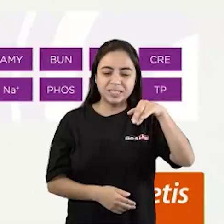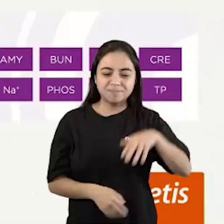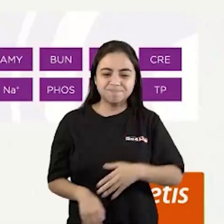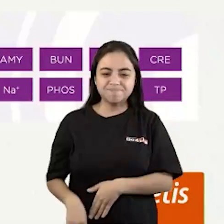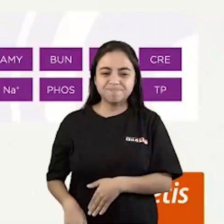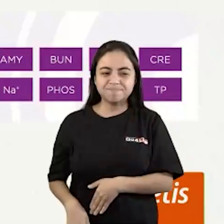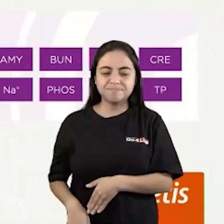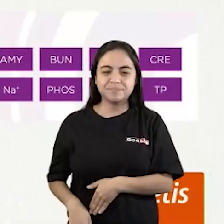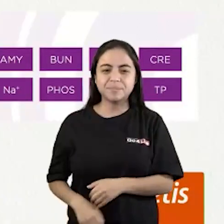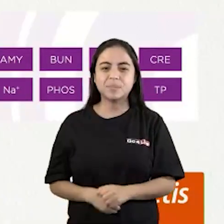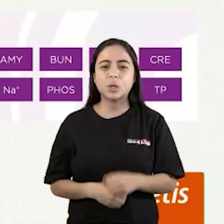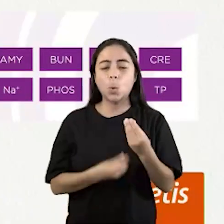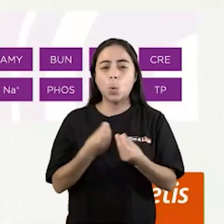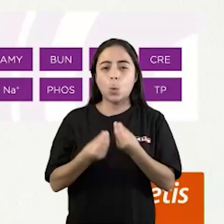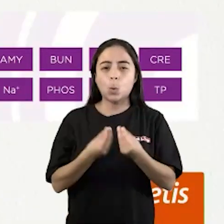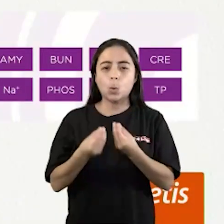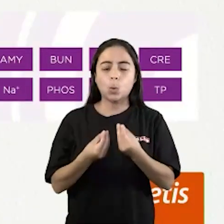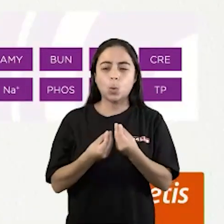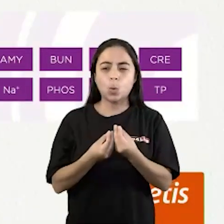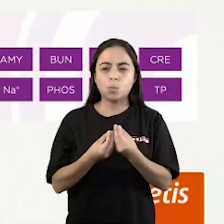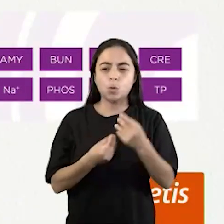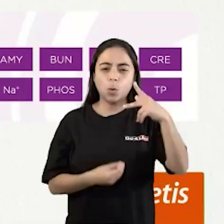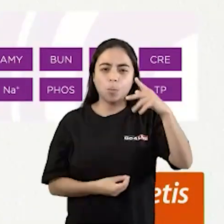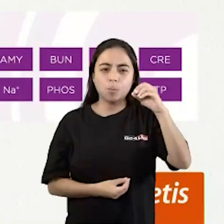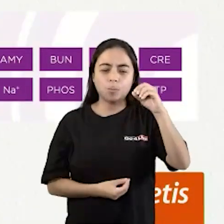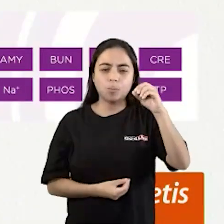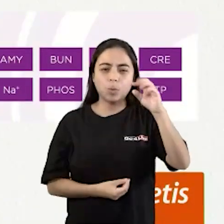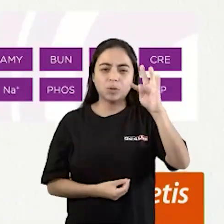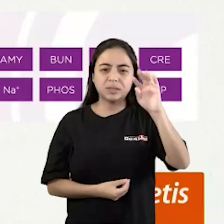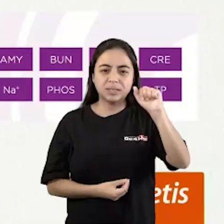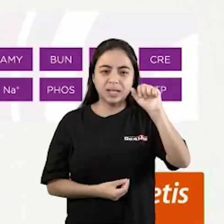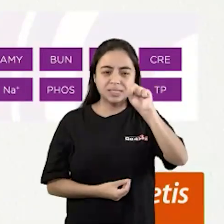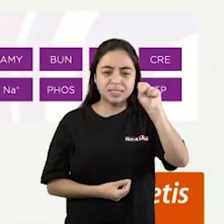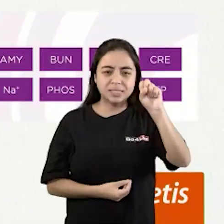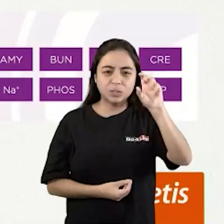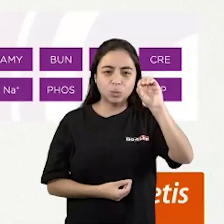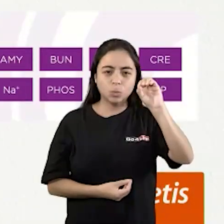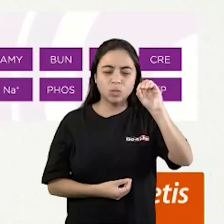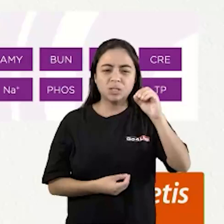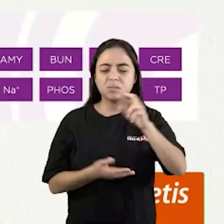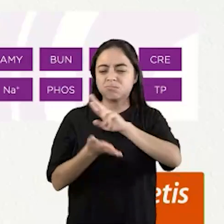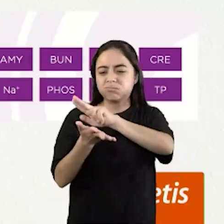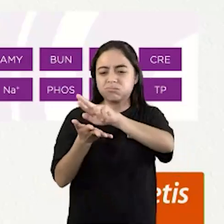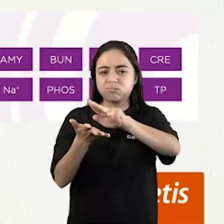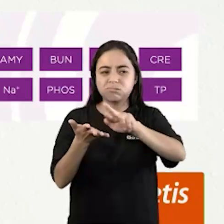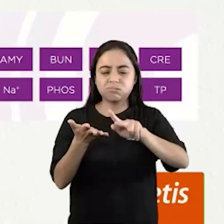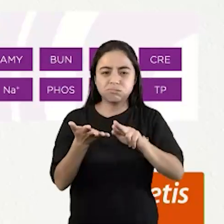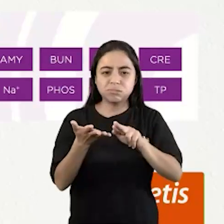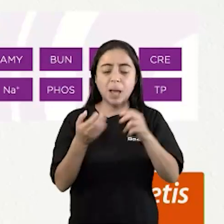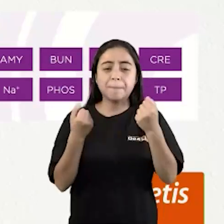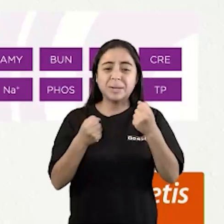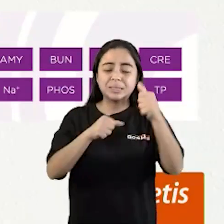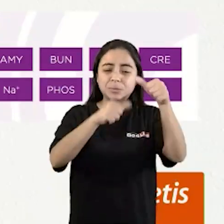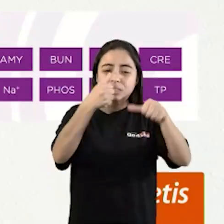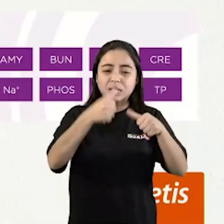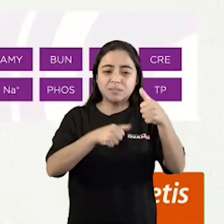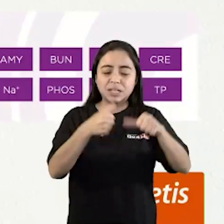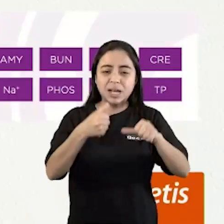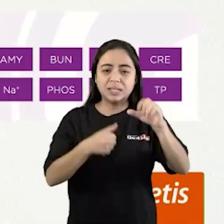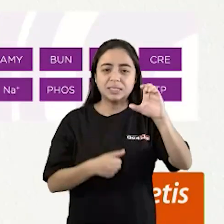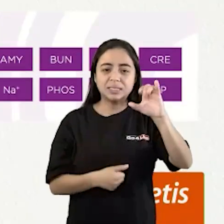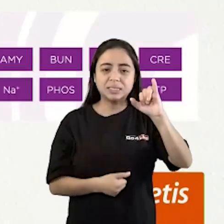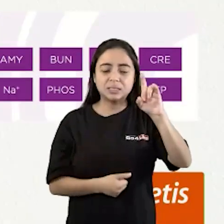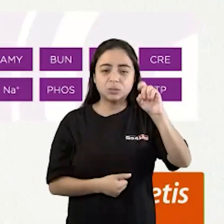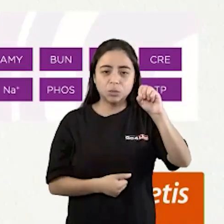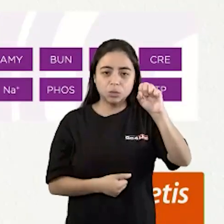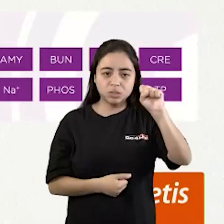precisamos avaliar como é que ele está de potássio, como ele está de sódio. Nós precisamos avaliar a acidose desse